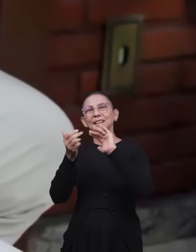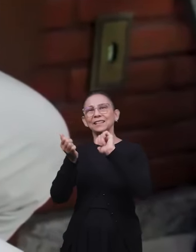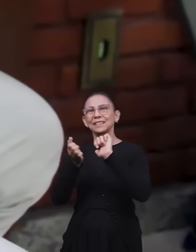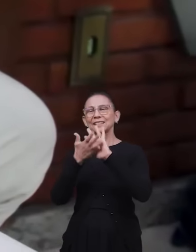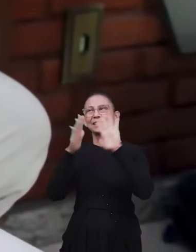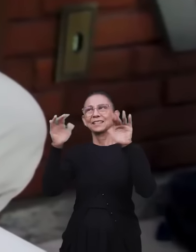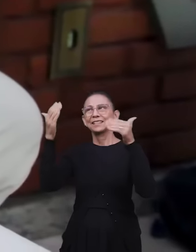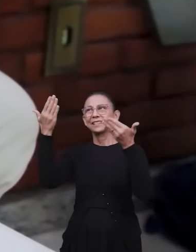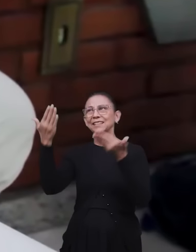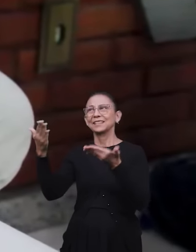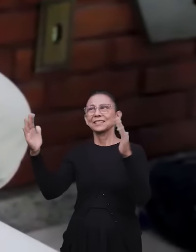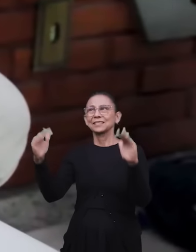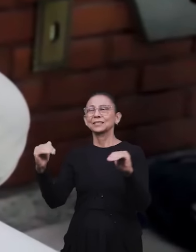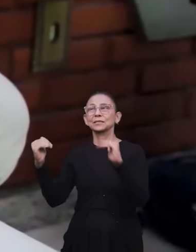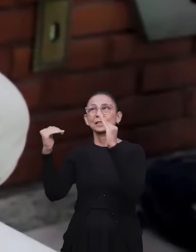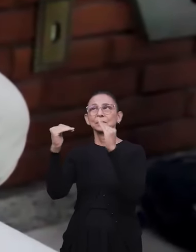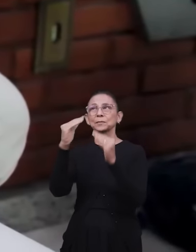Louvemos a